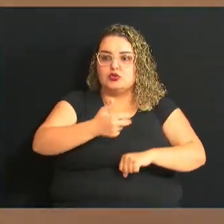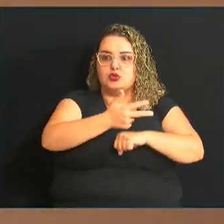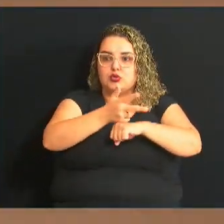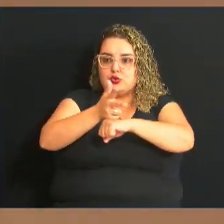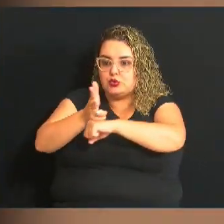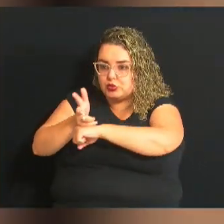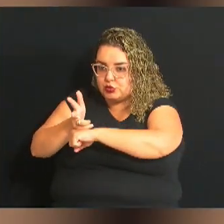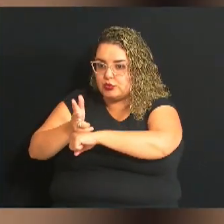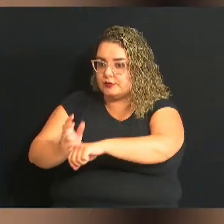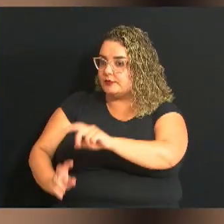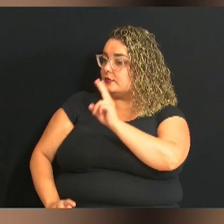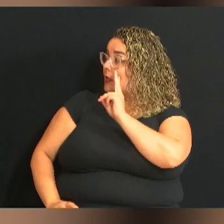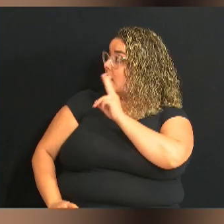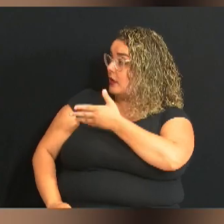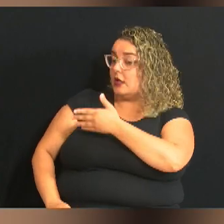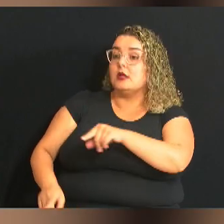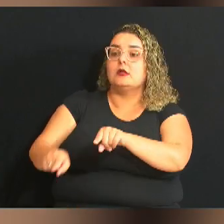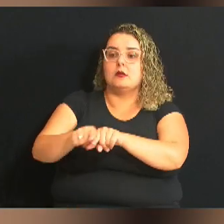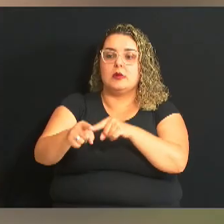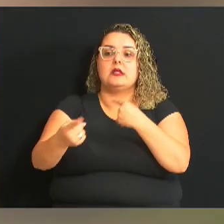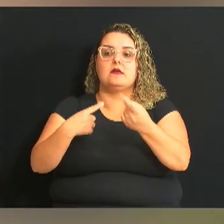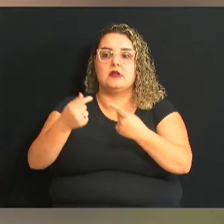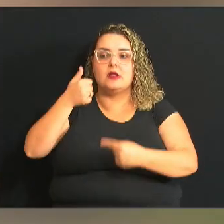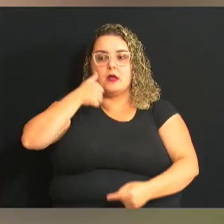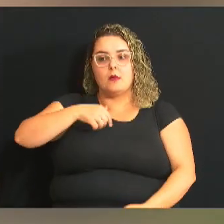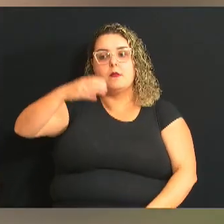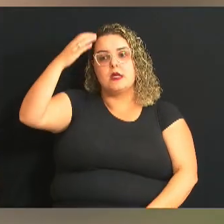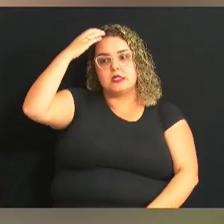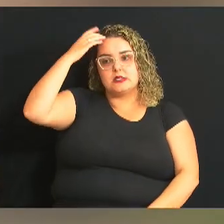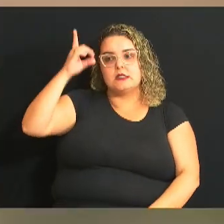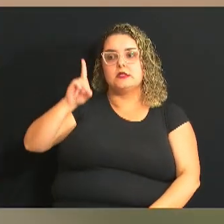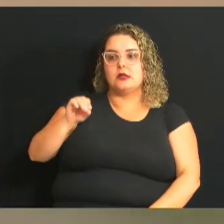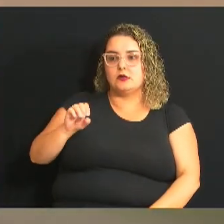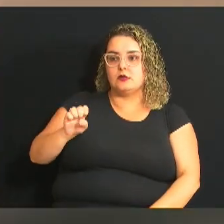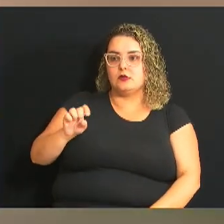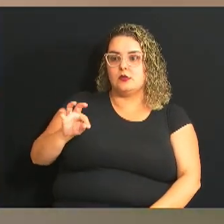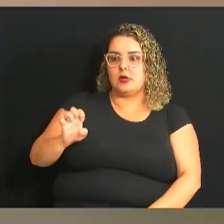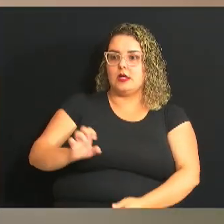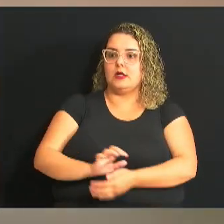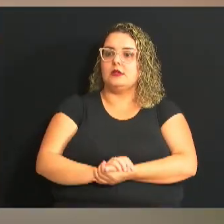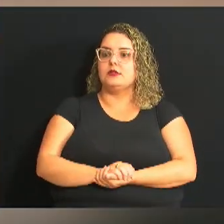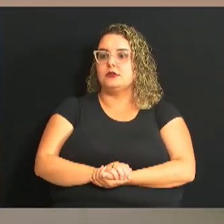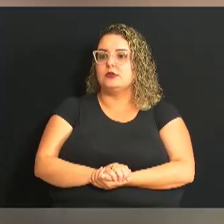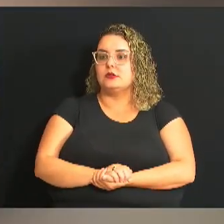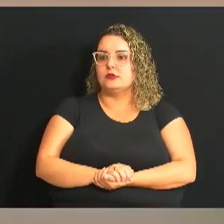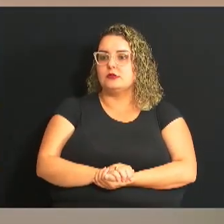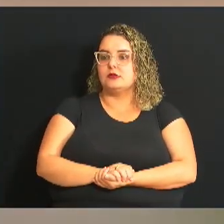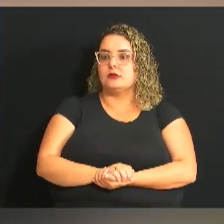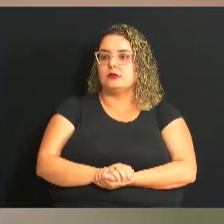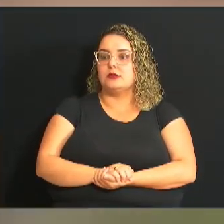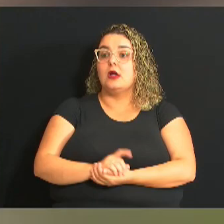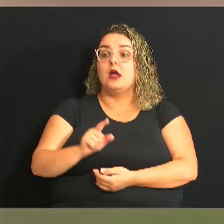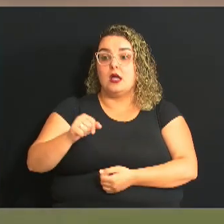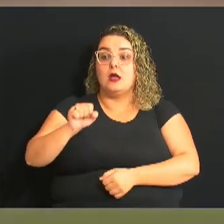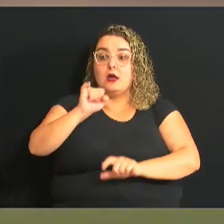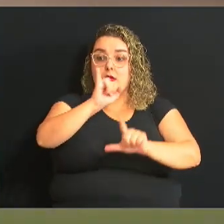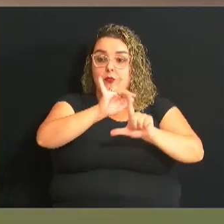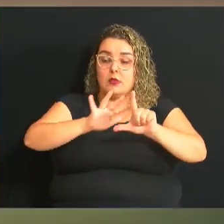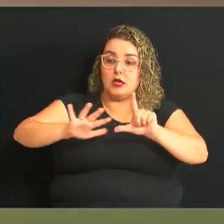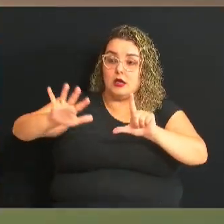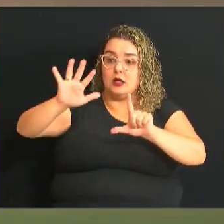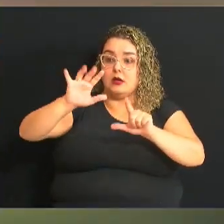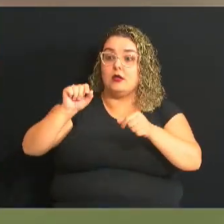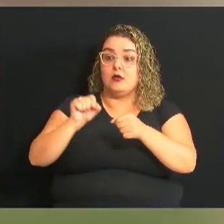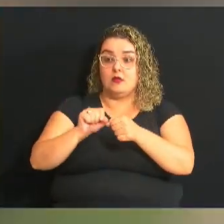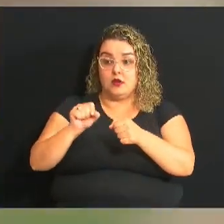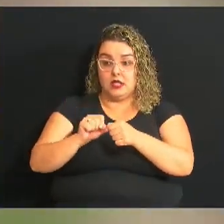estamos vendo também da Avenida Princesa do Oeste. E olha só, essa é uma imagem feita